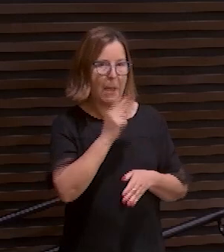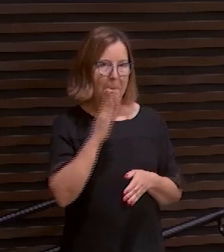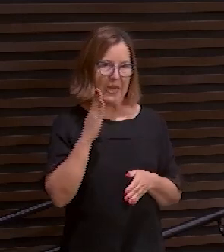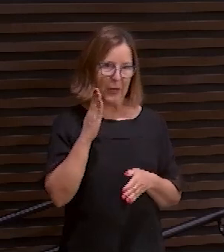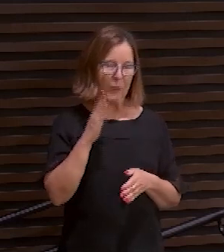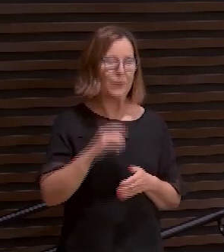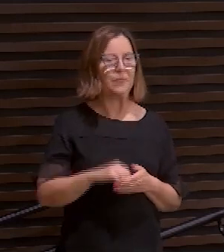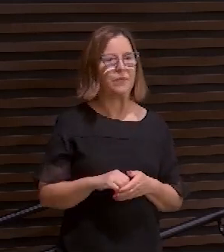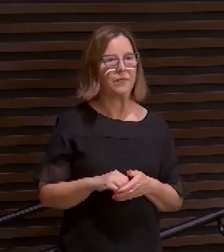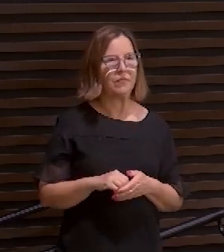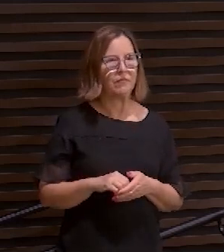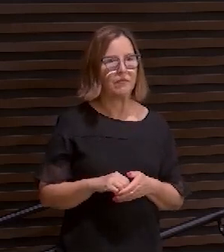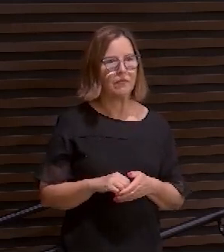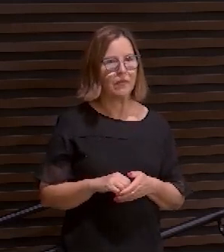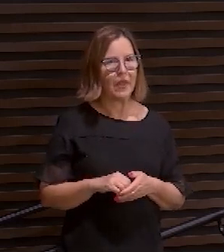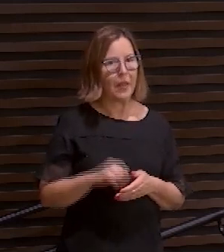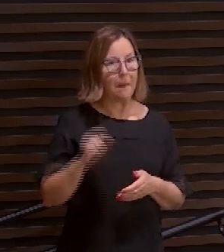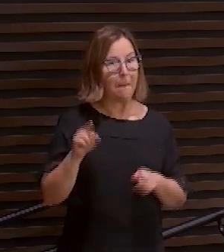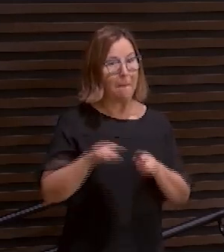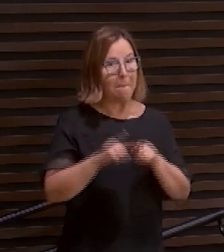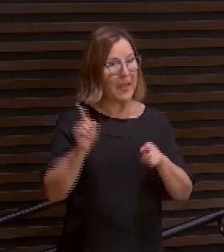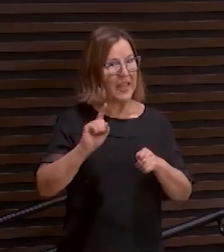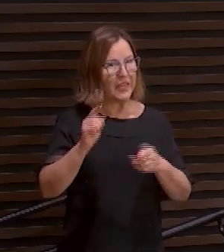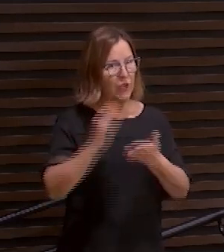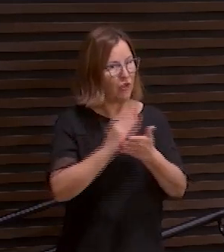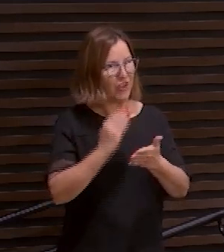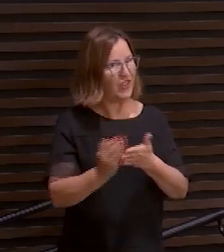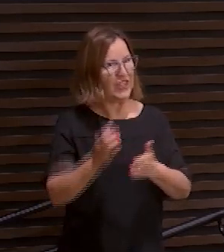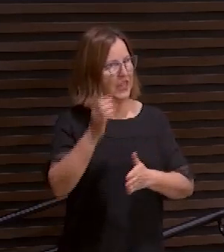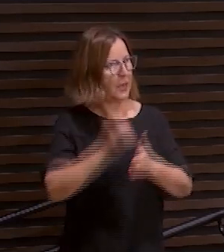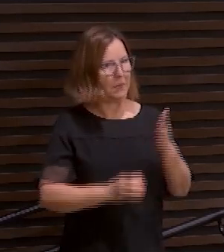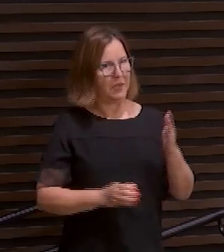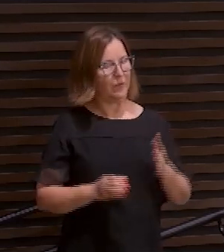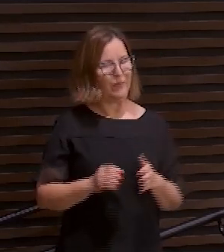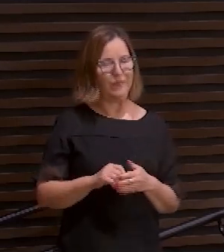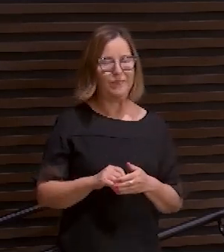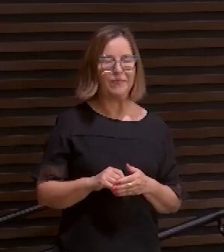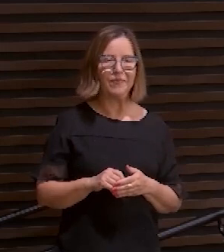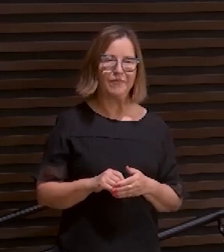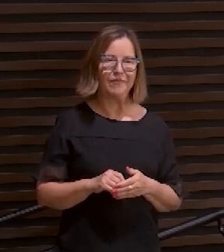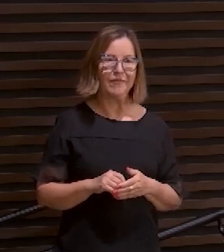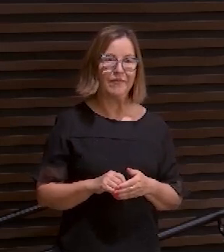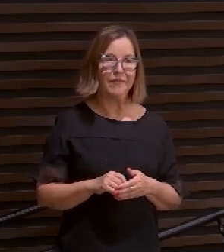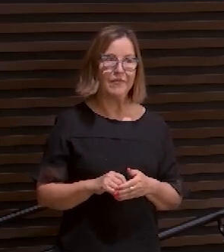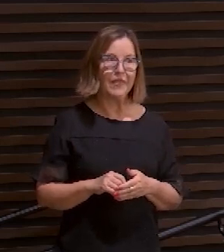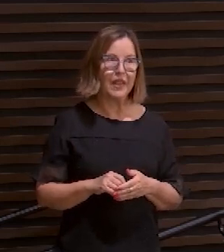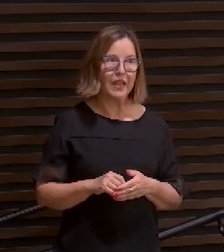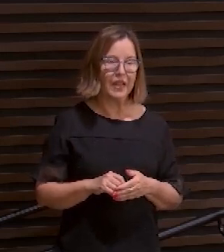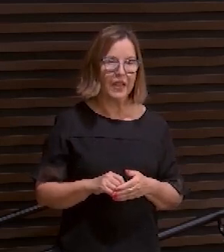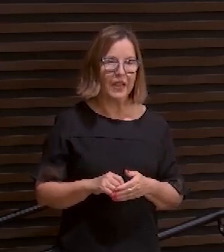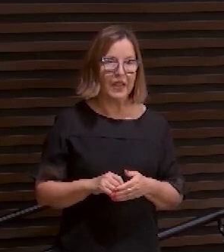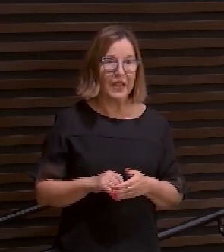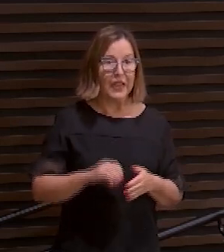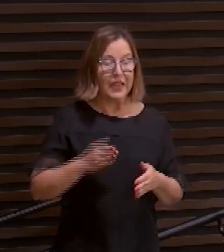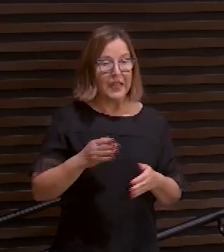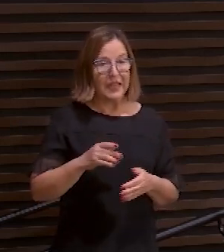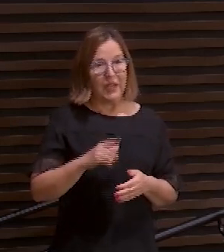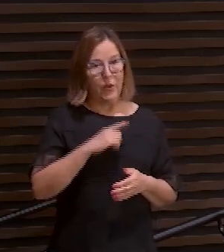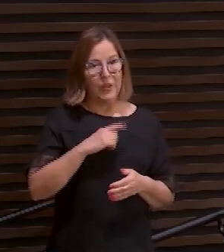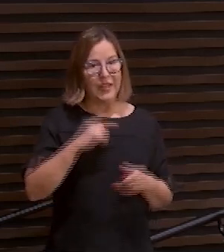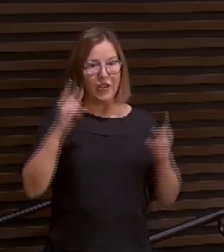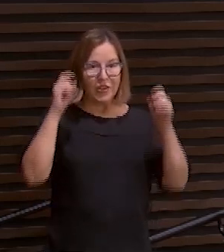não tinha nem capítulo nem versículo. Tanto é que a gente tem algumas dificuldades nas